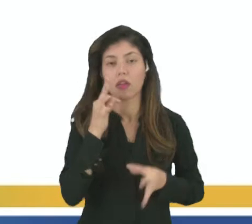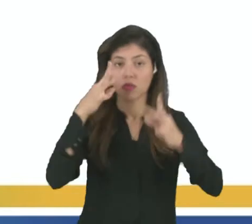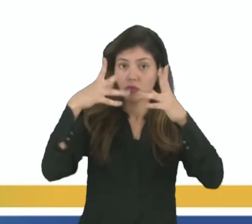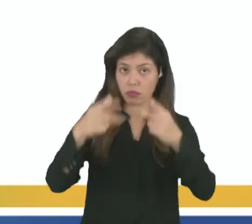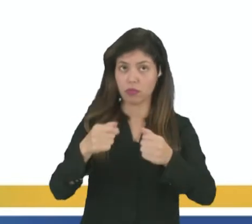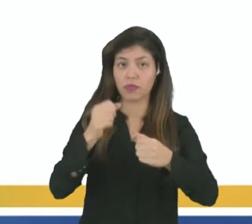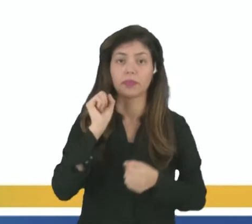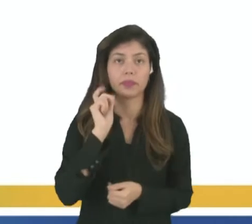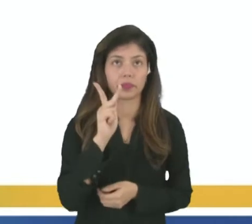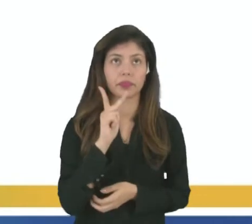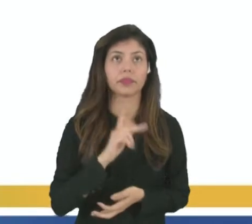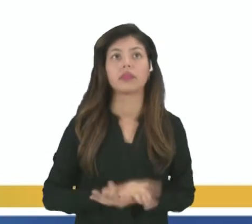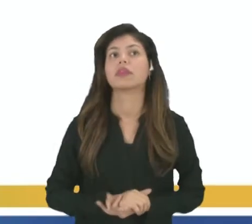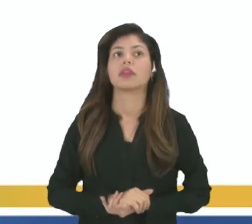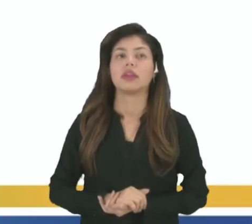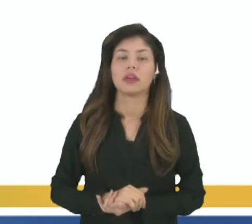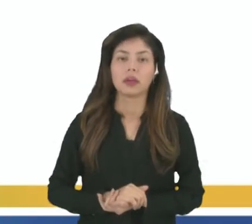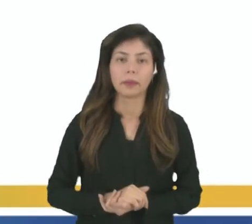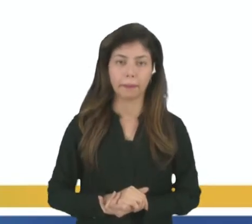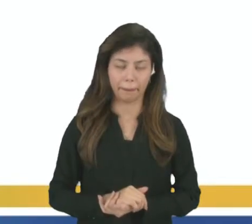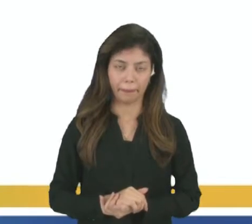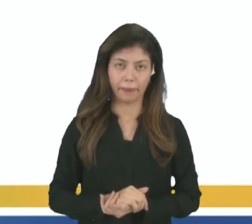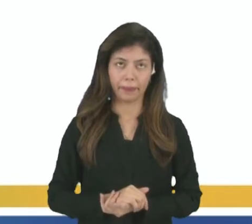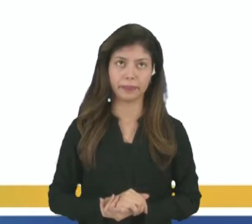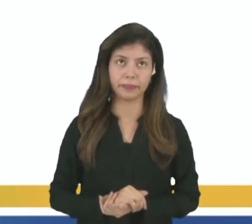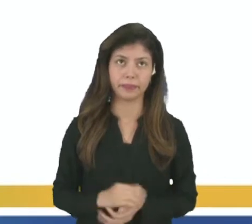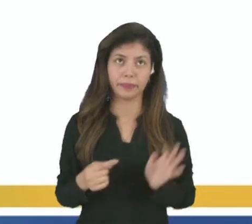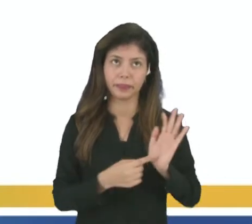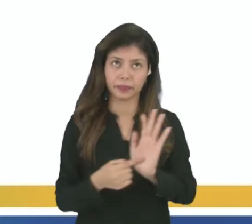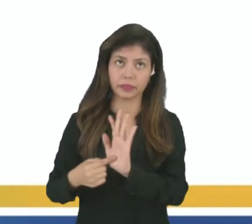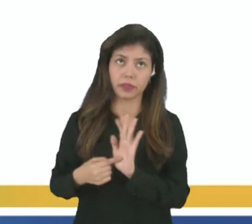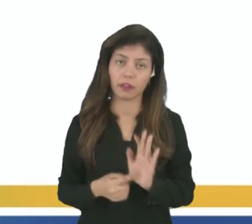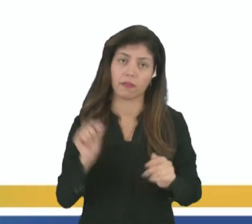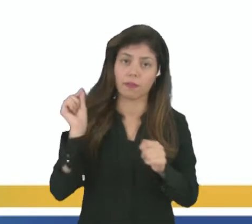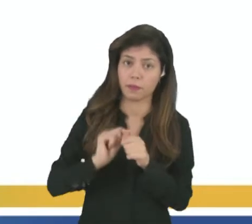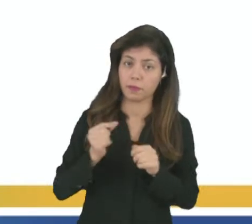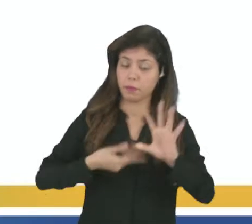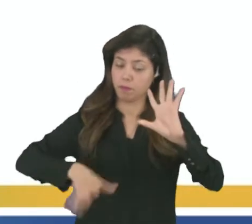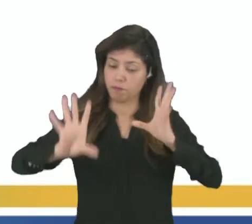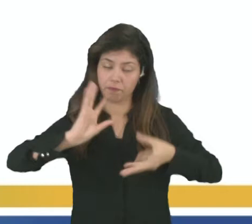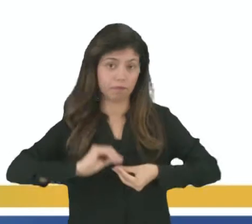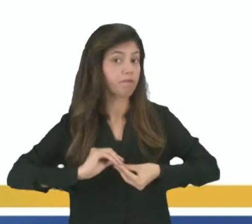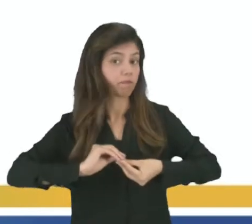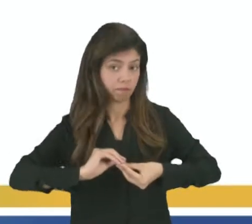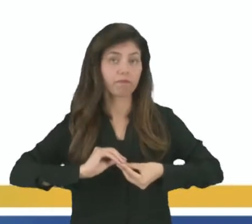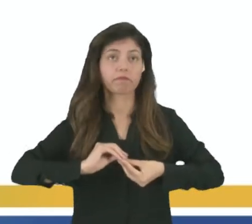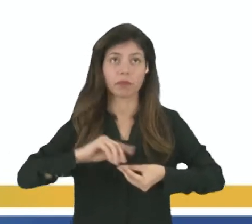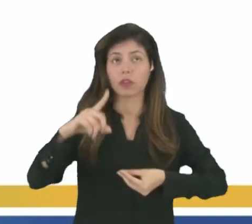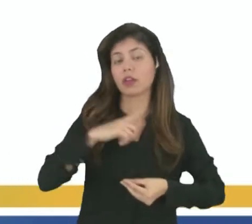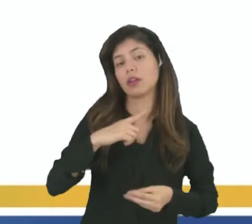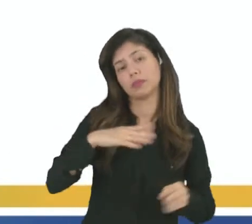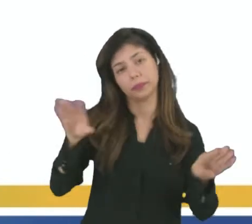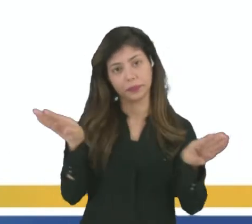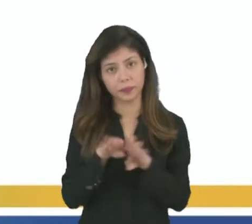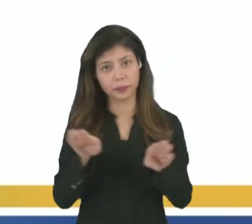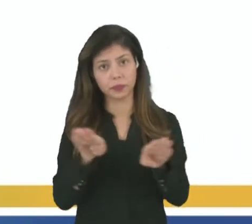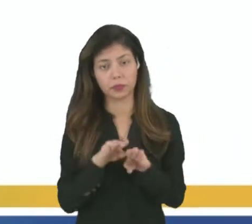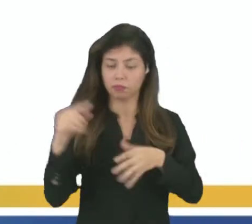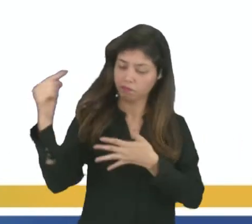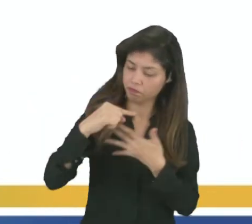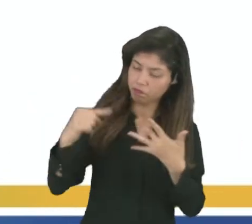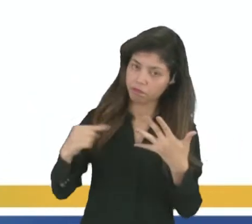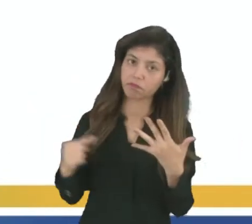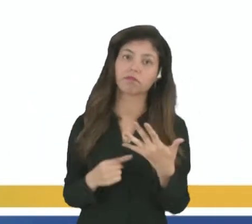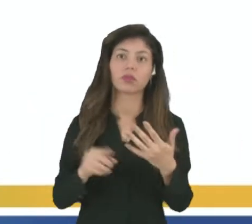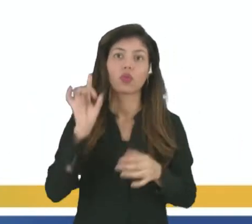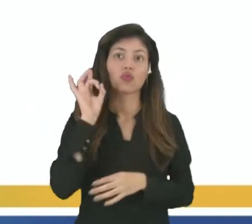todo, ok? E falando de resumo, ele também tem os seus tipos específicos, não